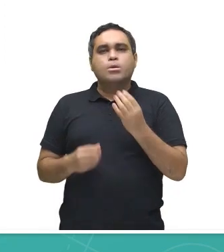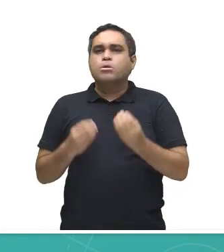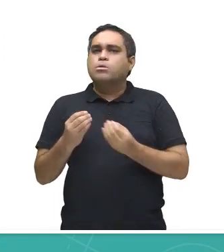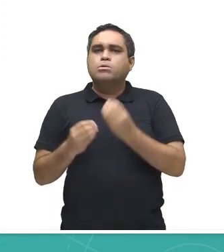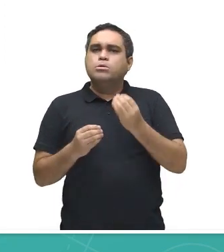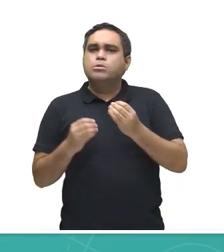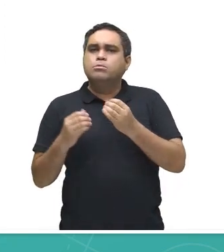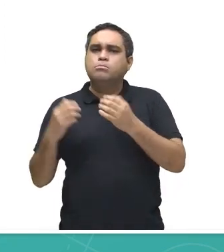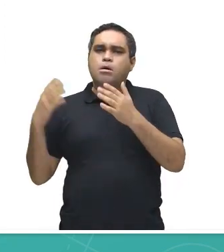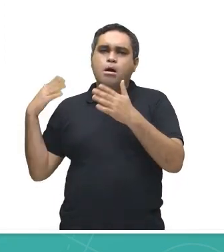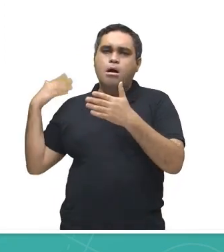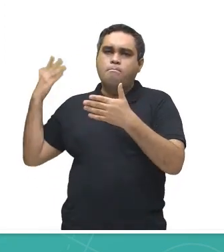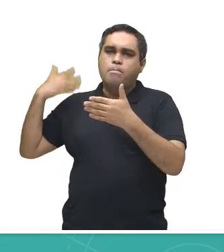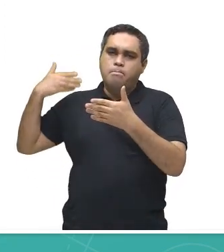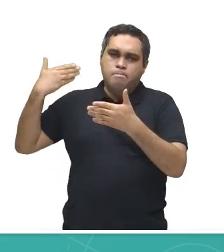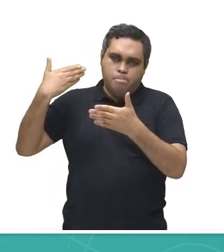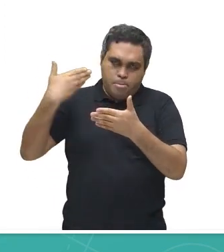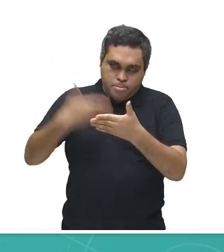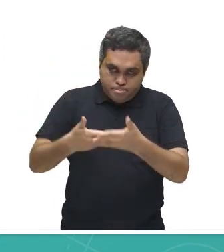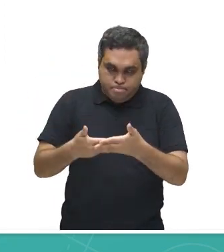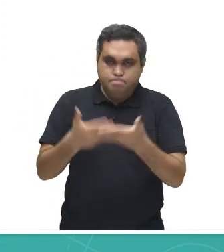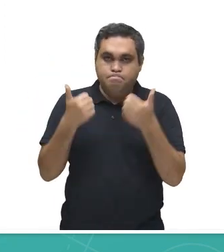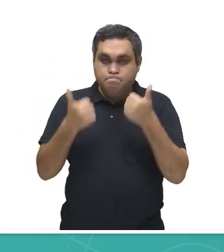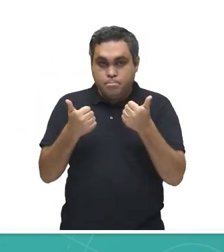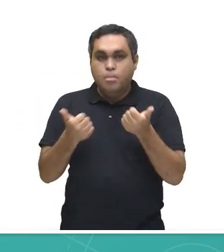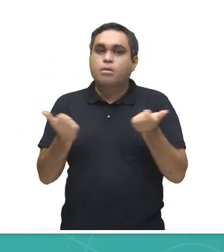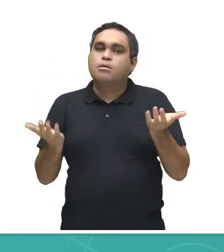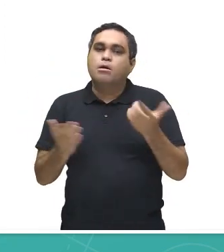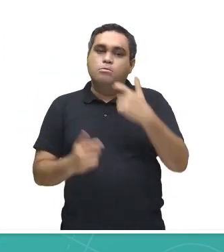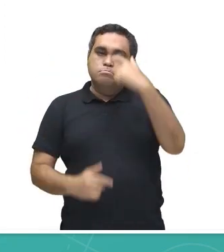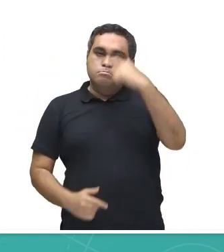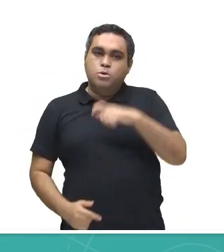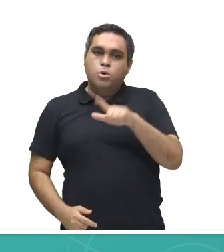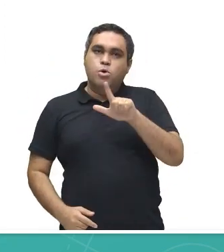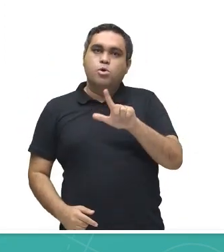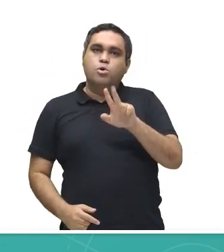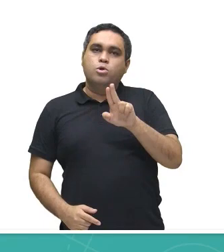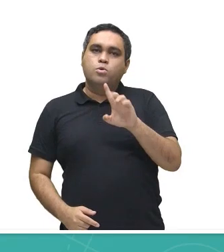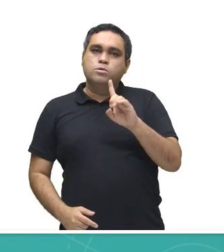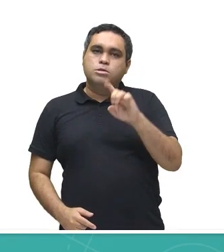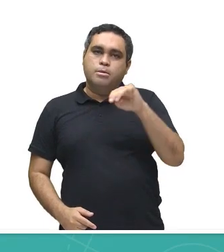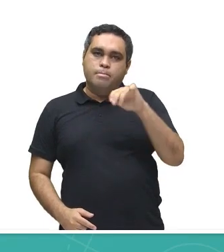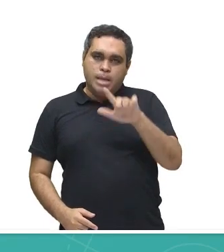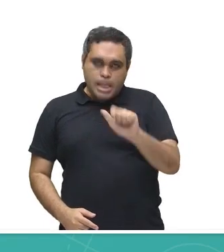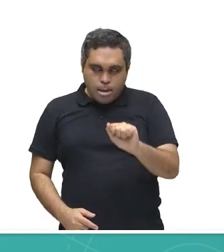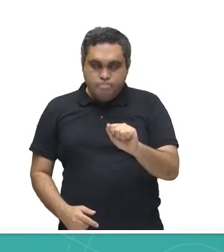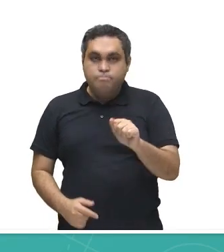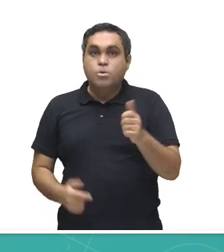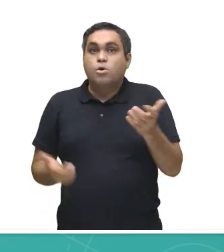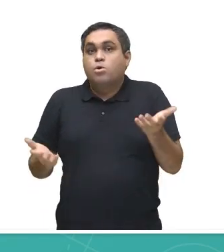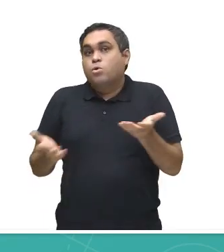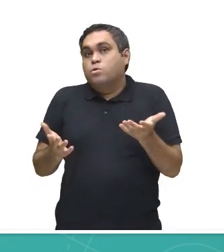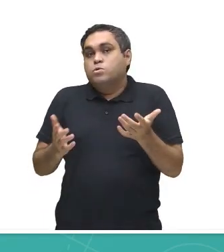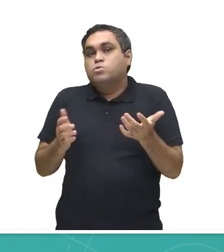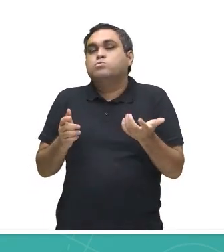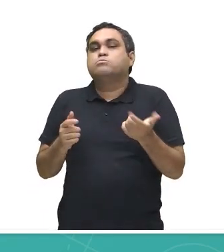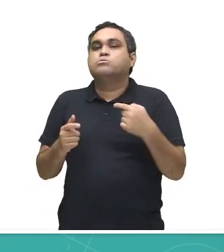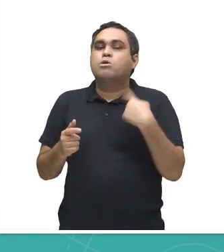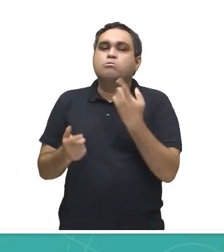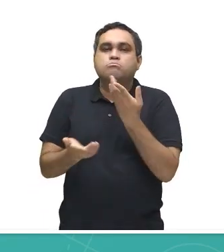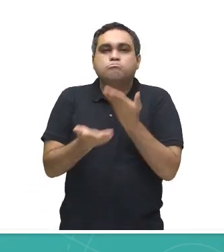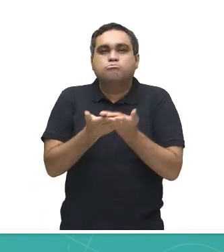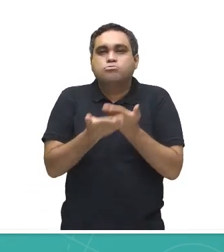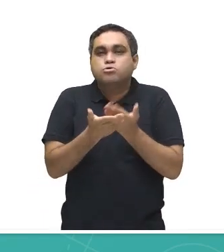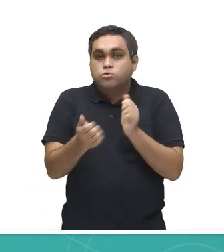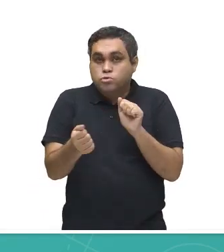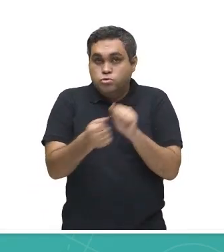decorrer dos anos, tá certo? Eu sou a professora Ludmila Dutra, estarei com vocês para estudar sobre essas mudanças,